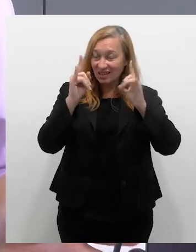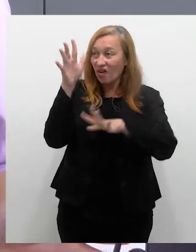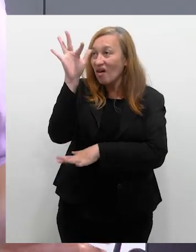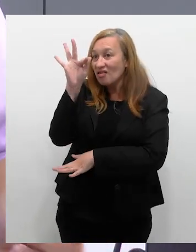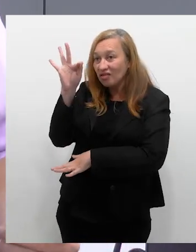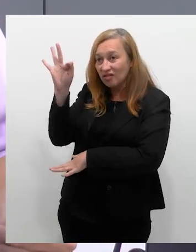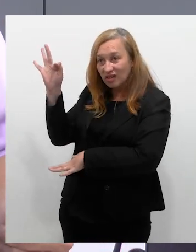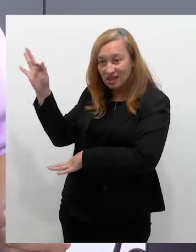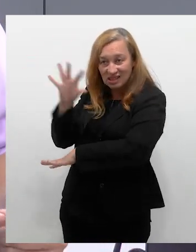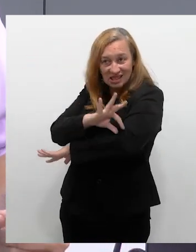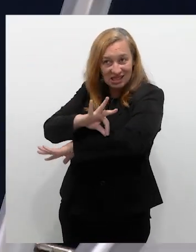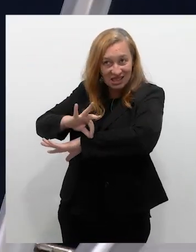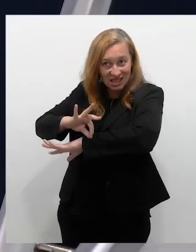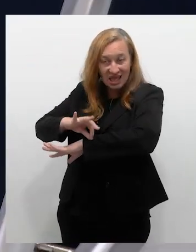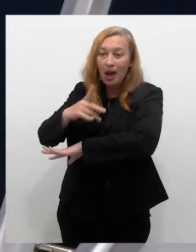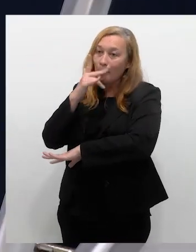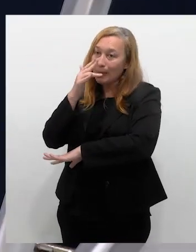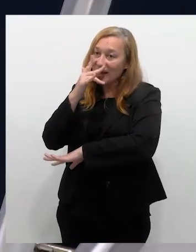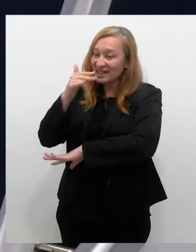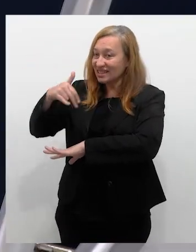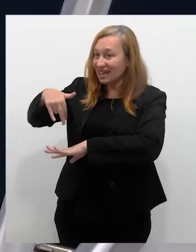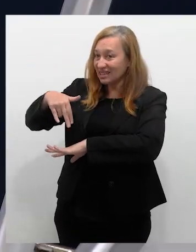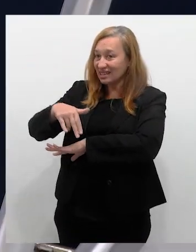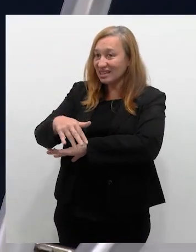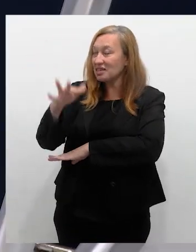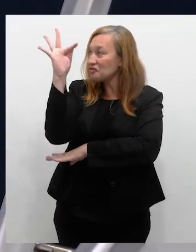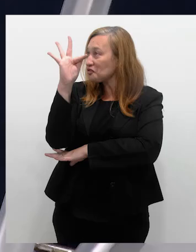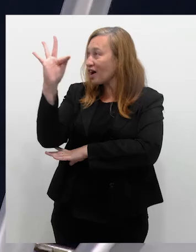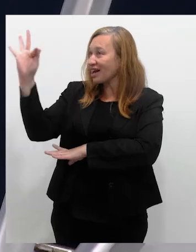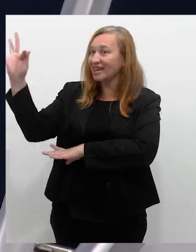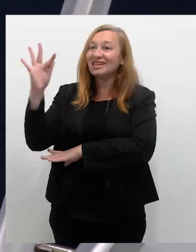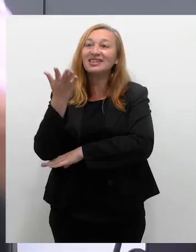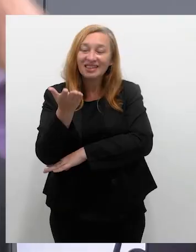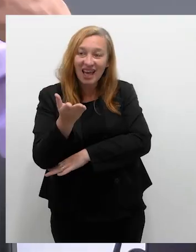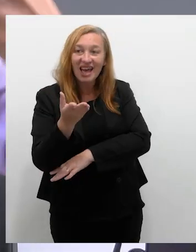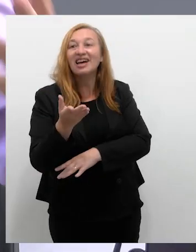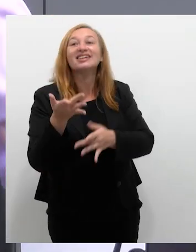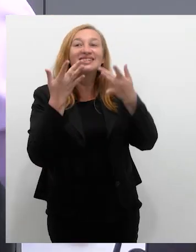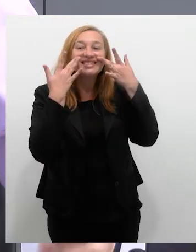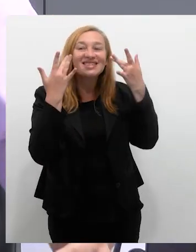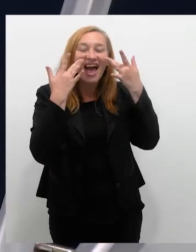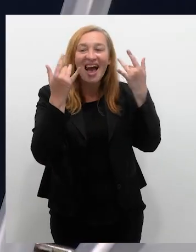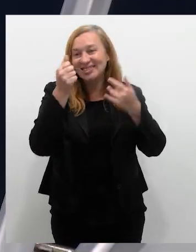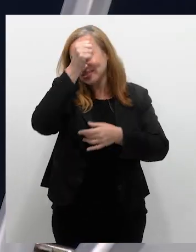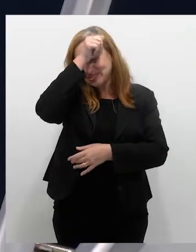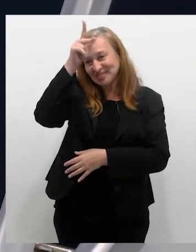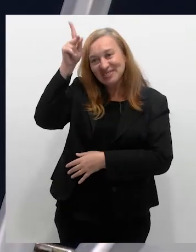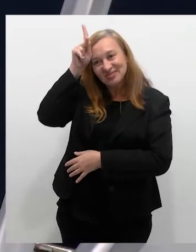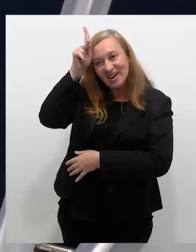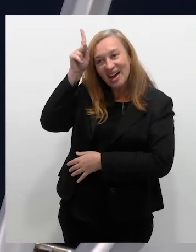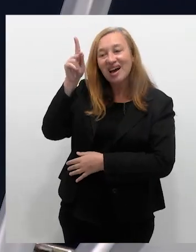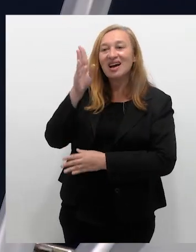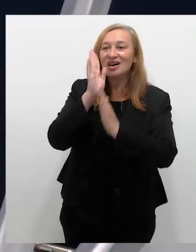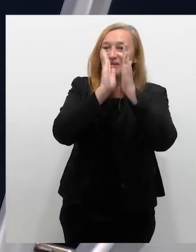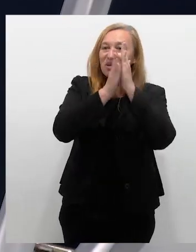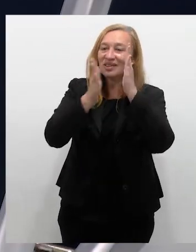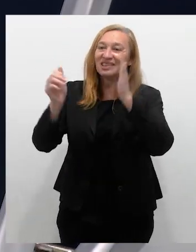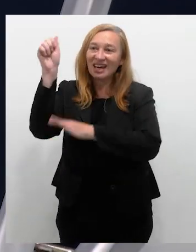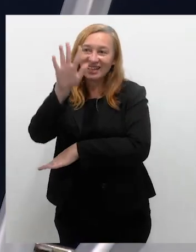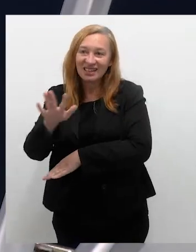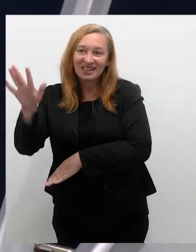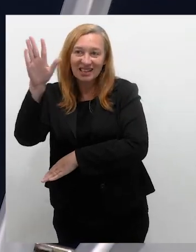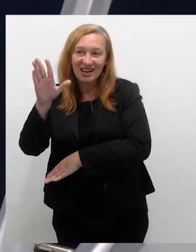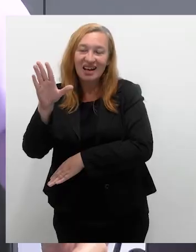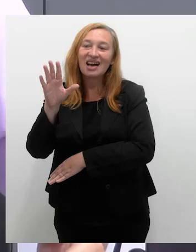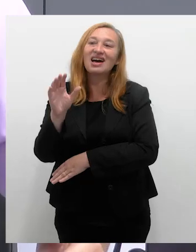totalmente francesa. Parece que você está andando em Paris, no centro da cidade, né? O Teatro é o Municipal. Teatro Municipal. É a Biblioteca Nossa.